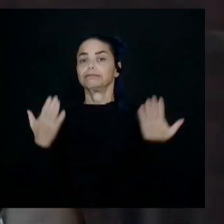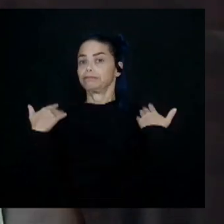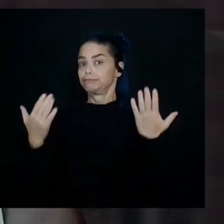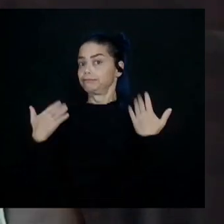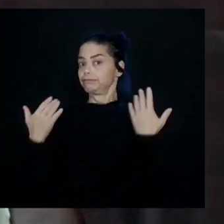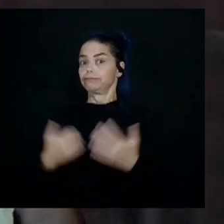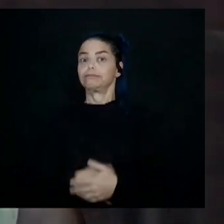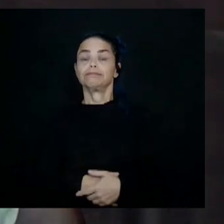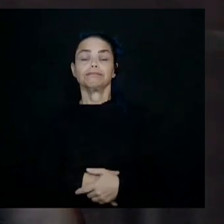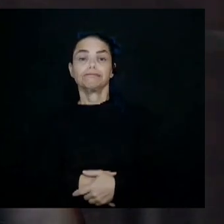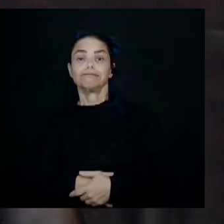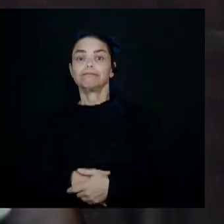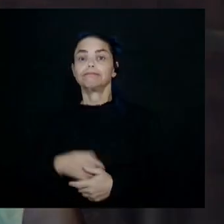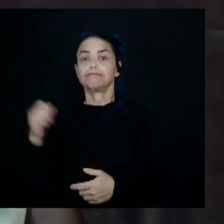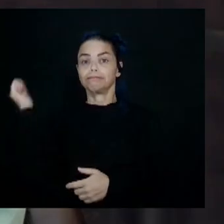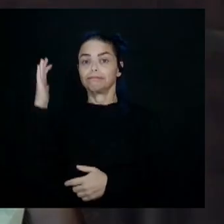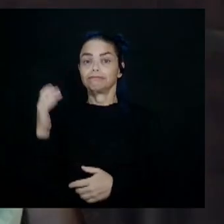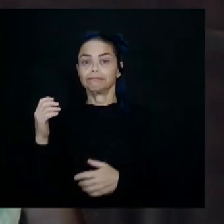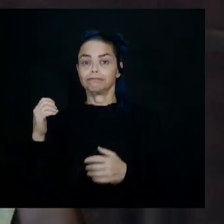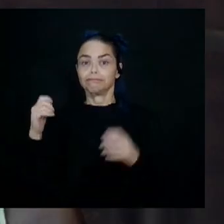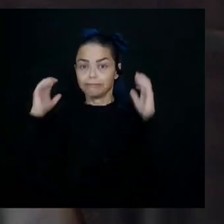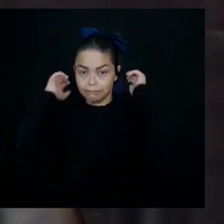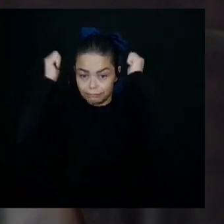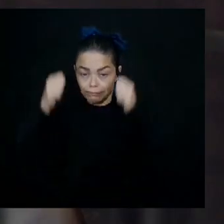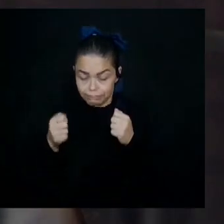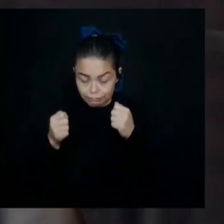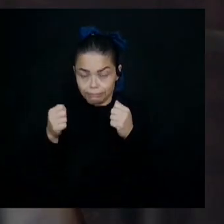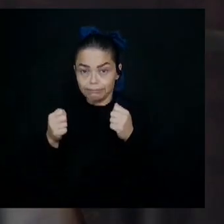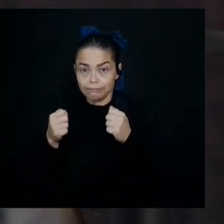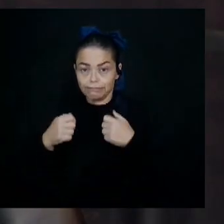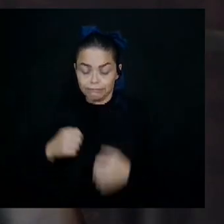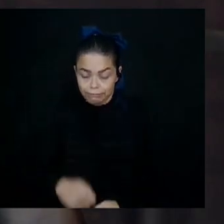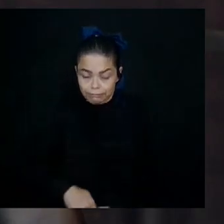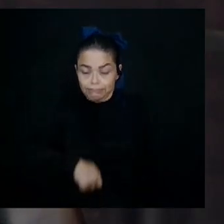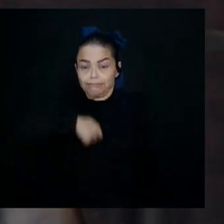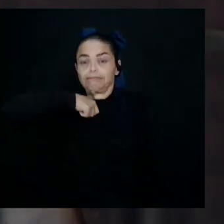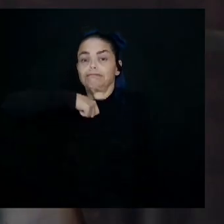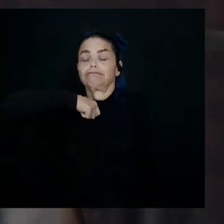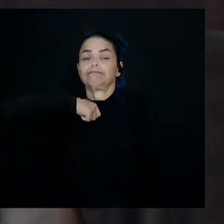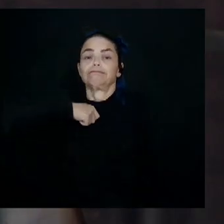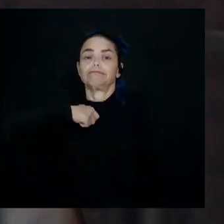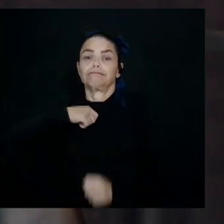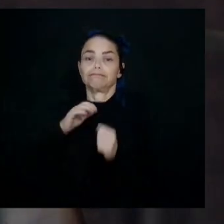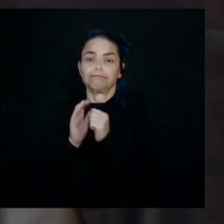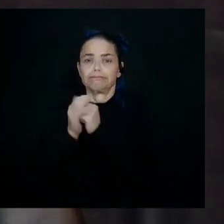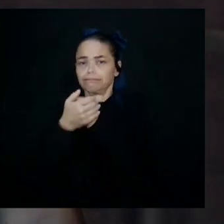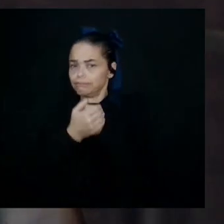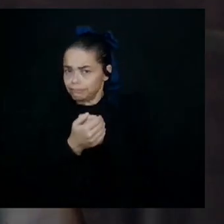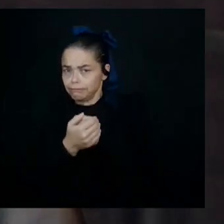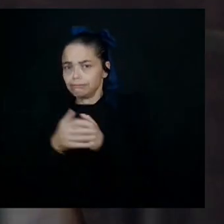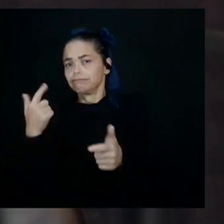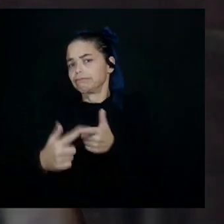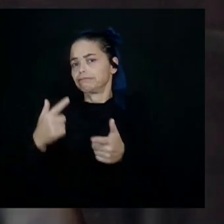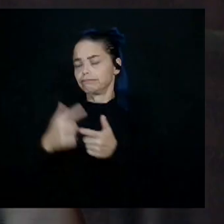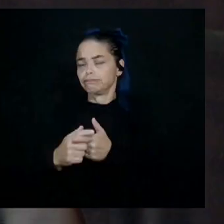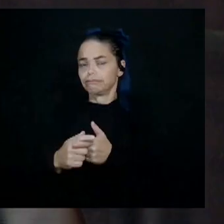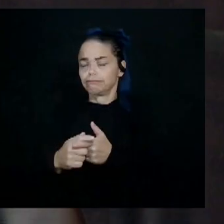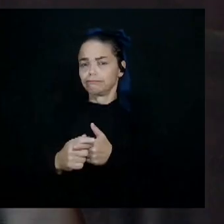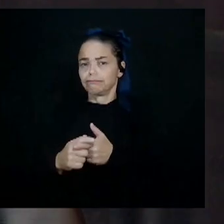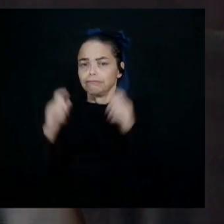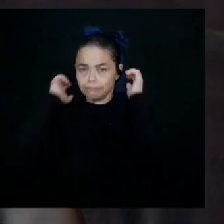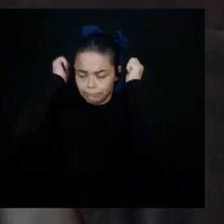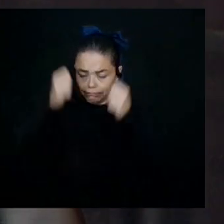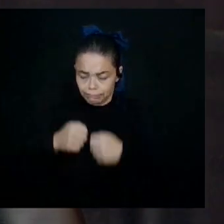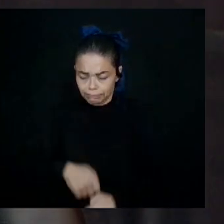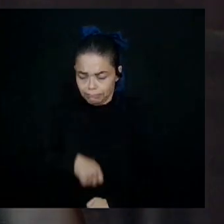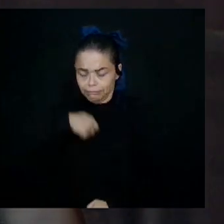estão de moletom com capuz, inclusive, Olha se escondendo. isso. Então, por que aquela criança está se escondendo? Está sentado lá